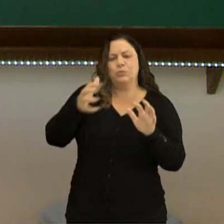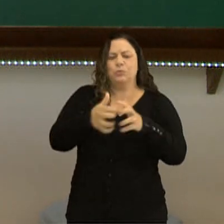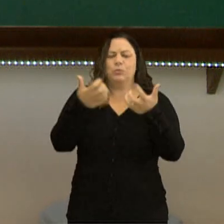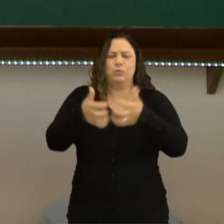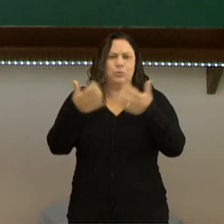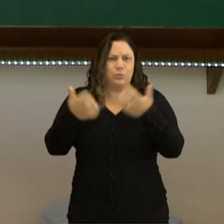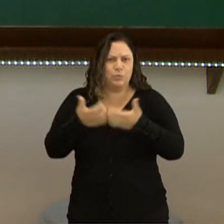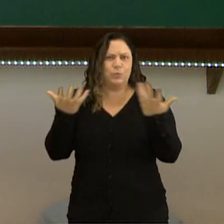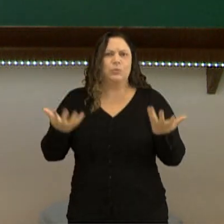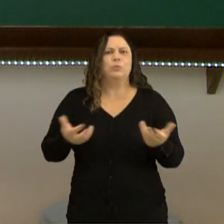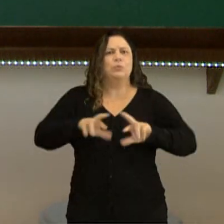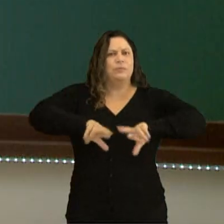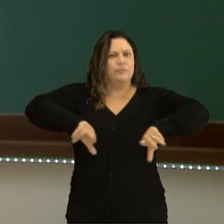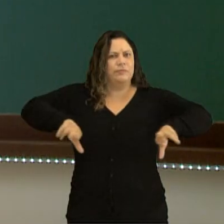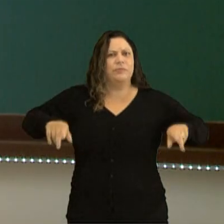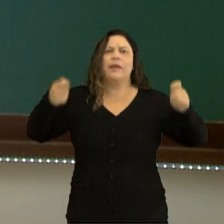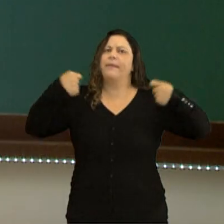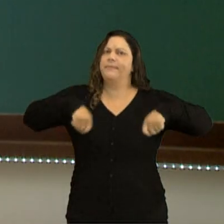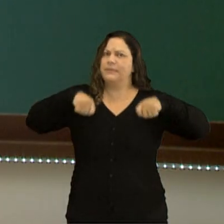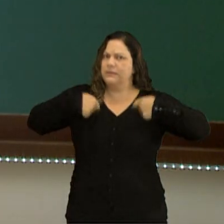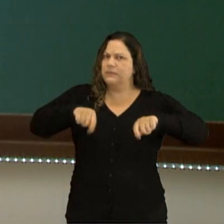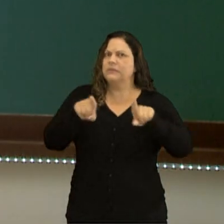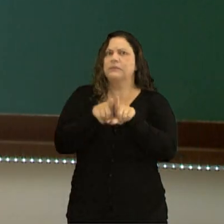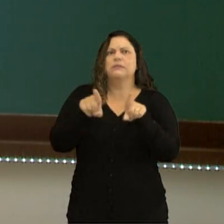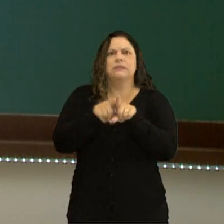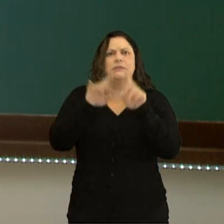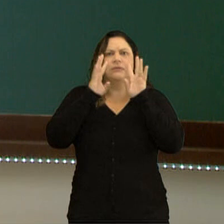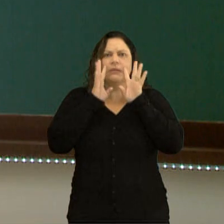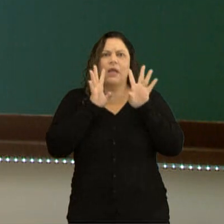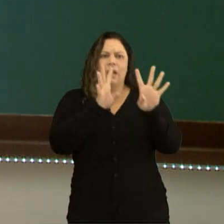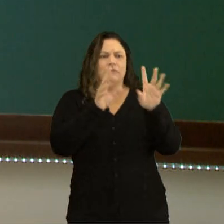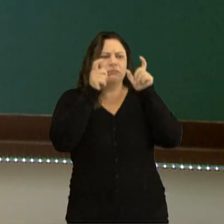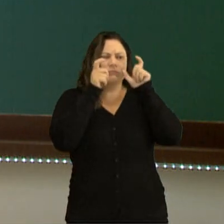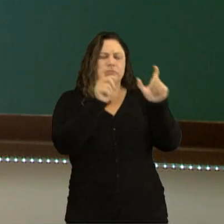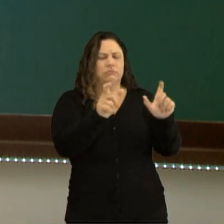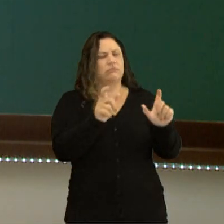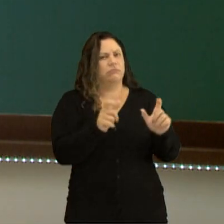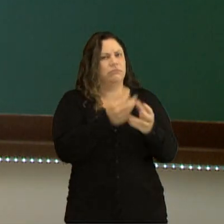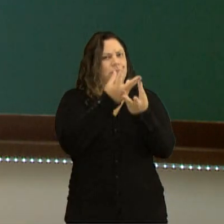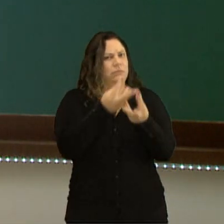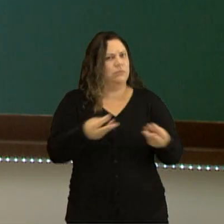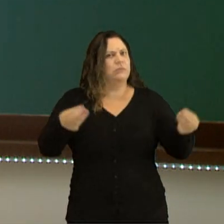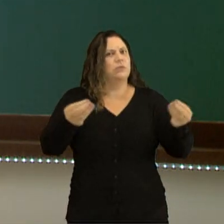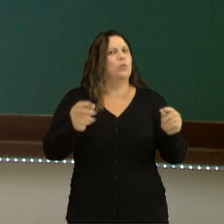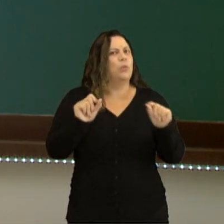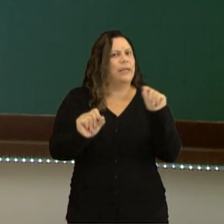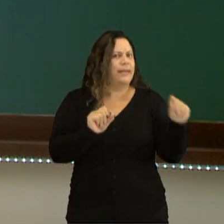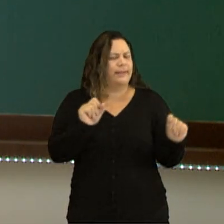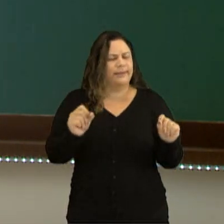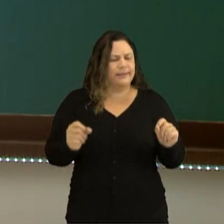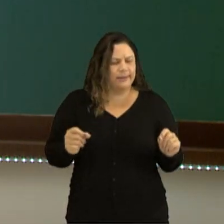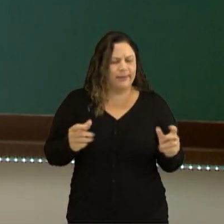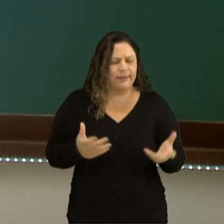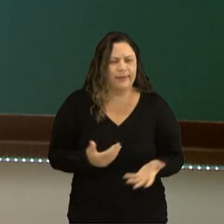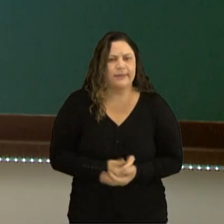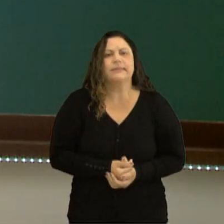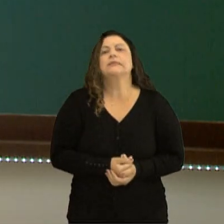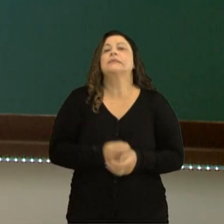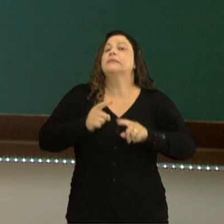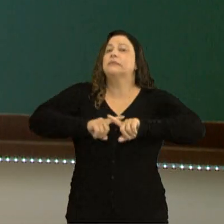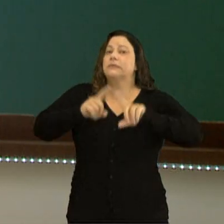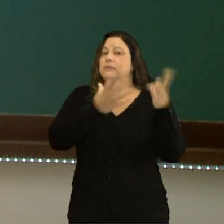verduras, legumes, nós precisamos estar atento à qualidade deles. Infelizmente,